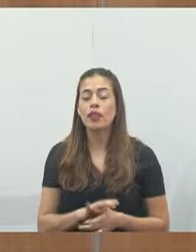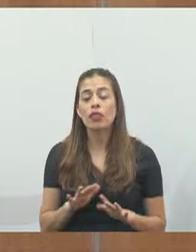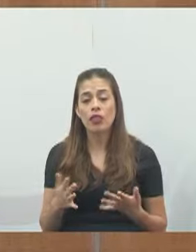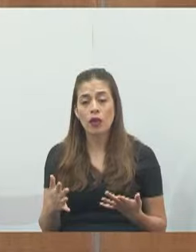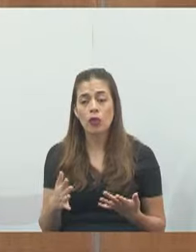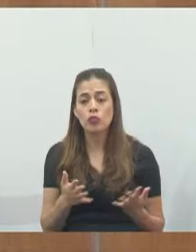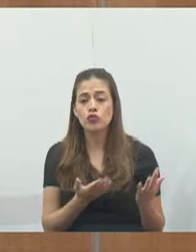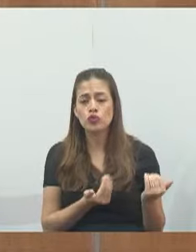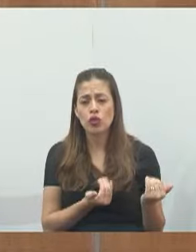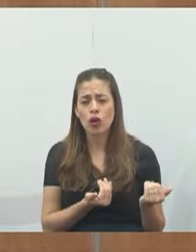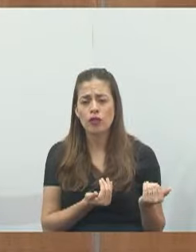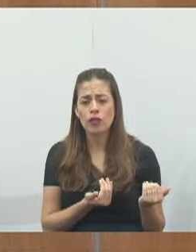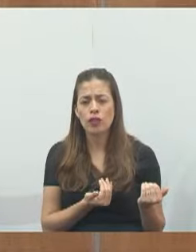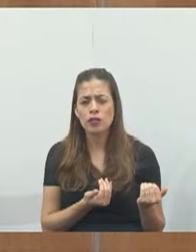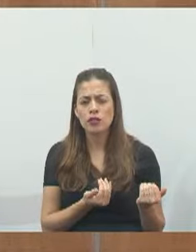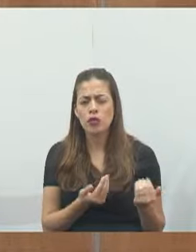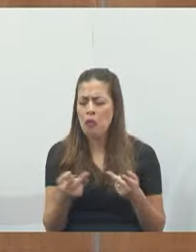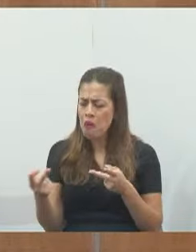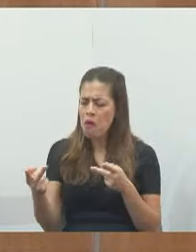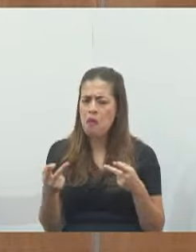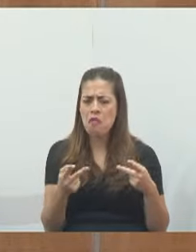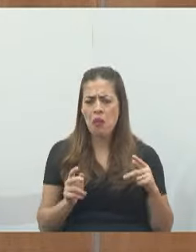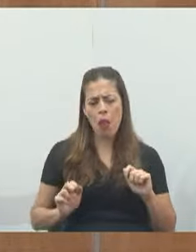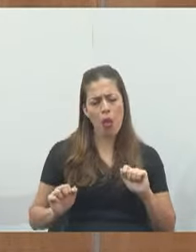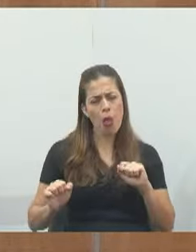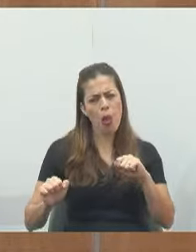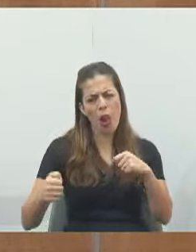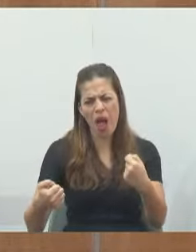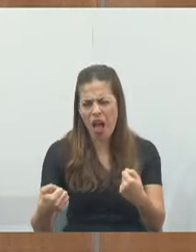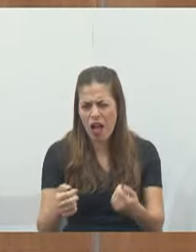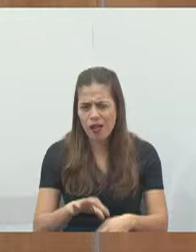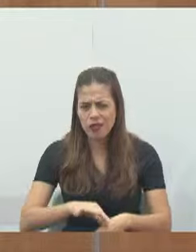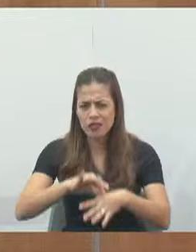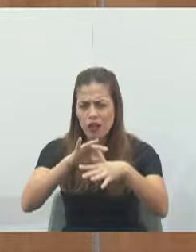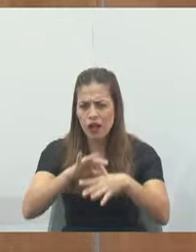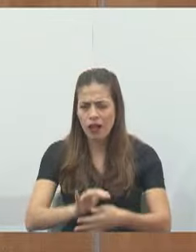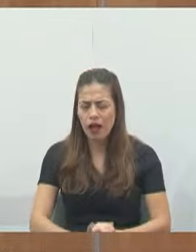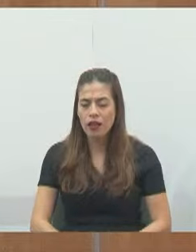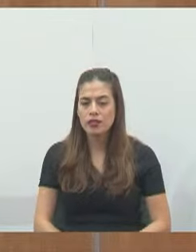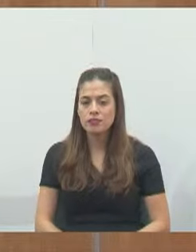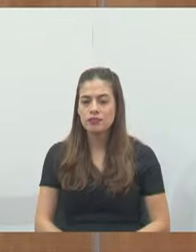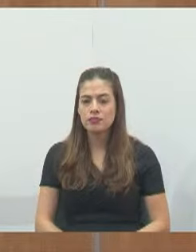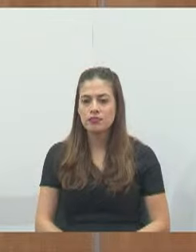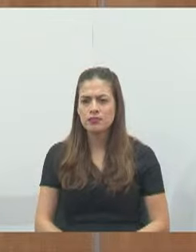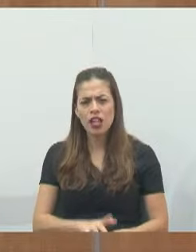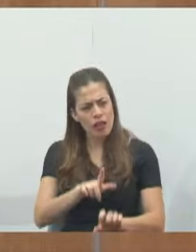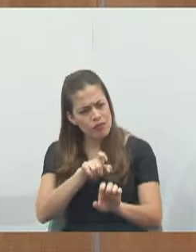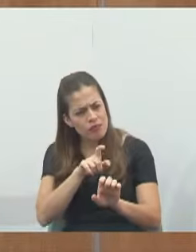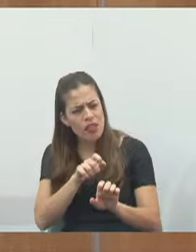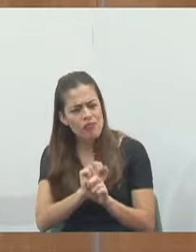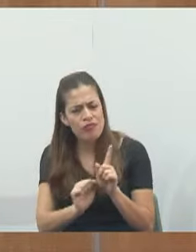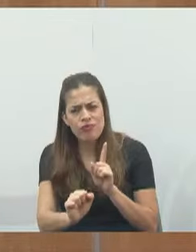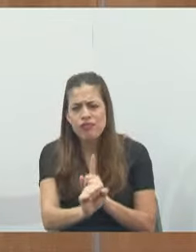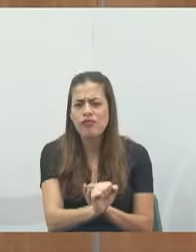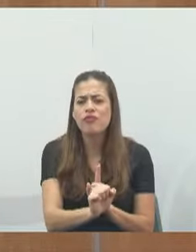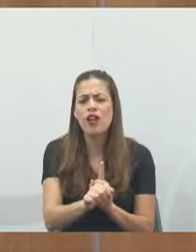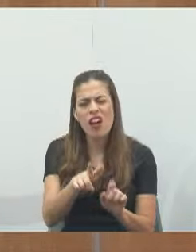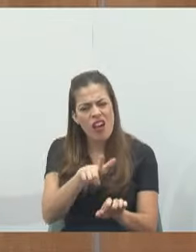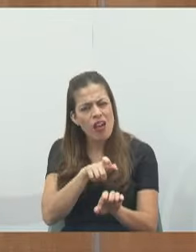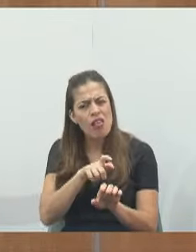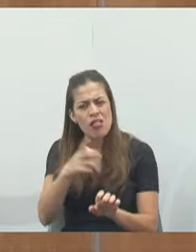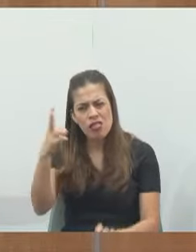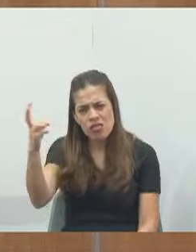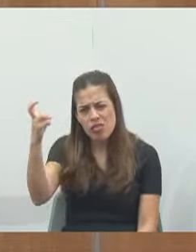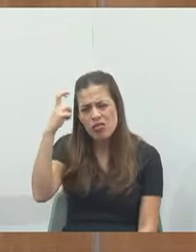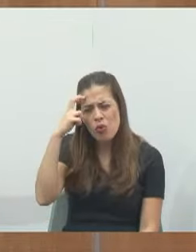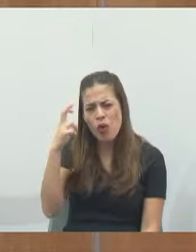Então, para os jovens, esse convite à ousadia, né, de liderar. de ser empreendedor social, de ser empreendedor